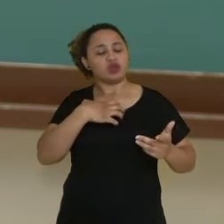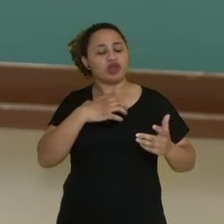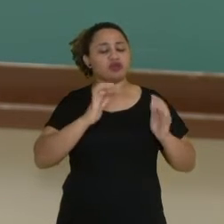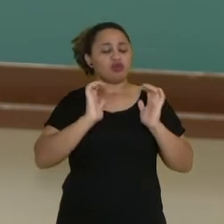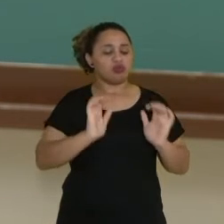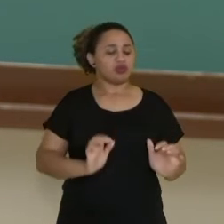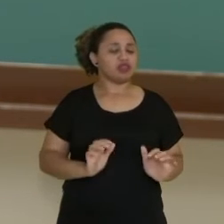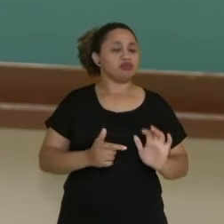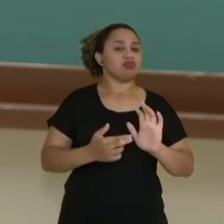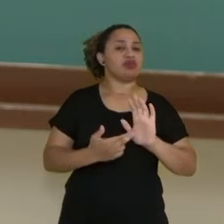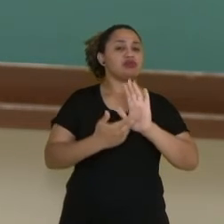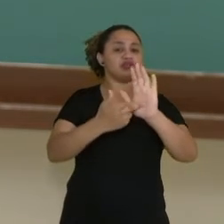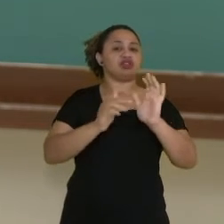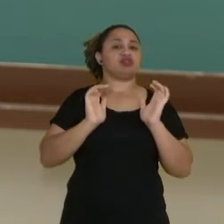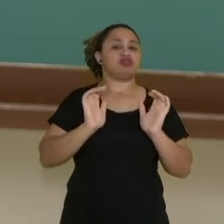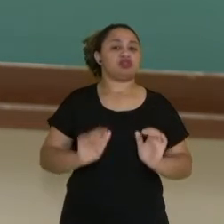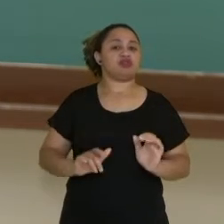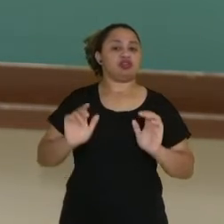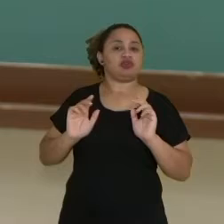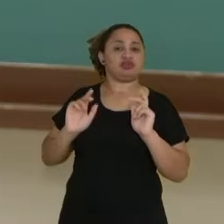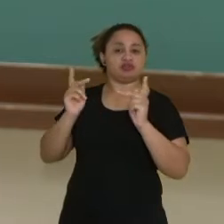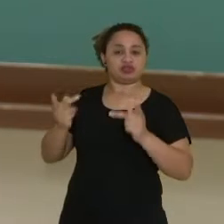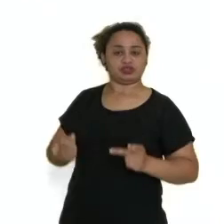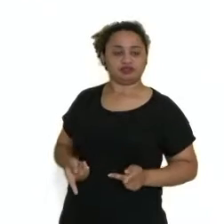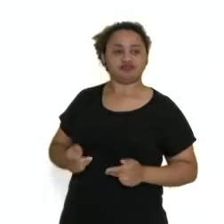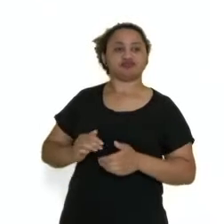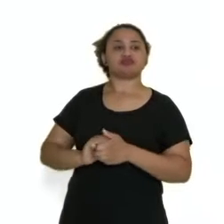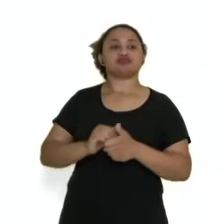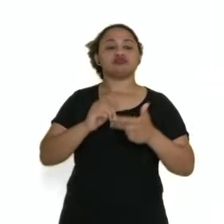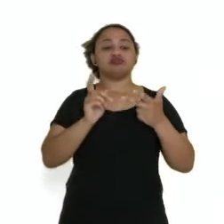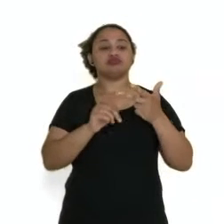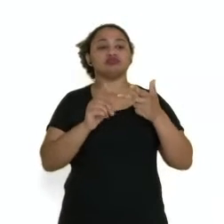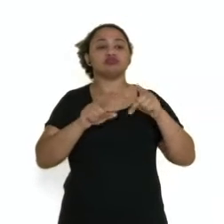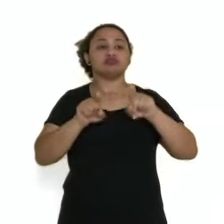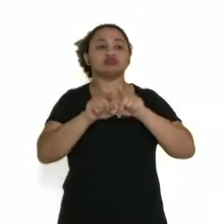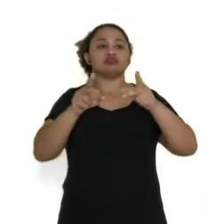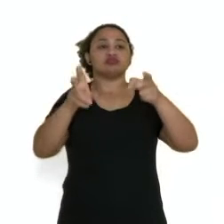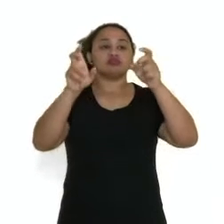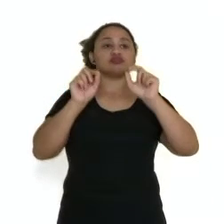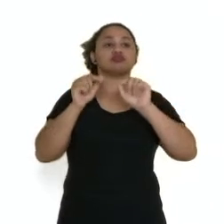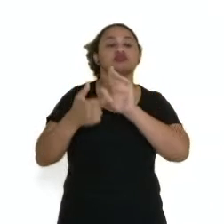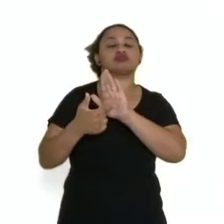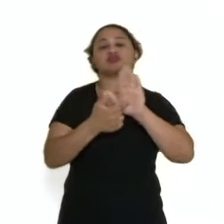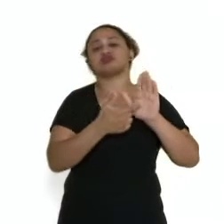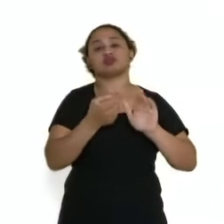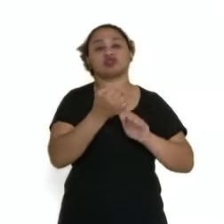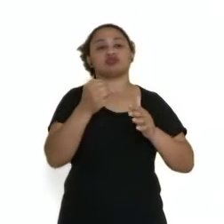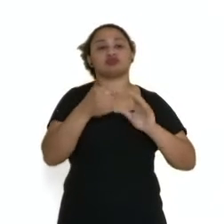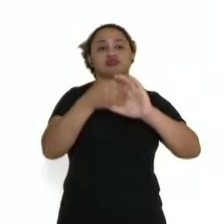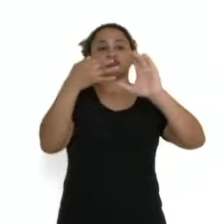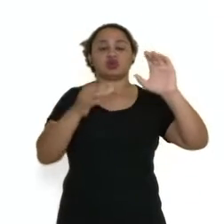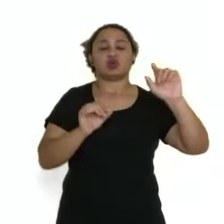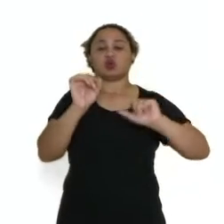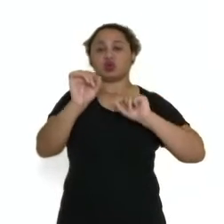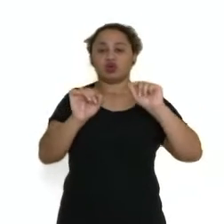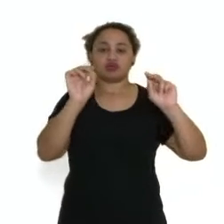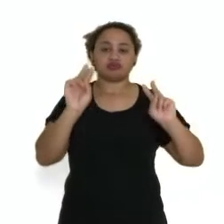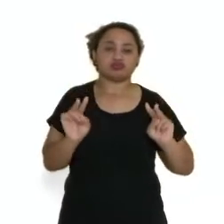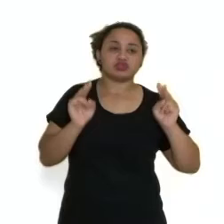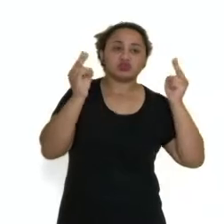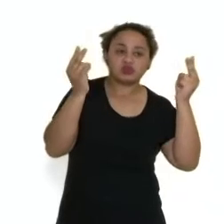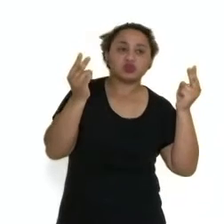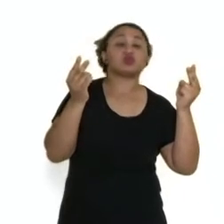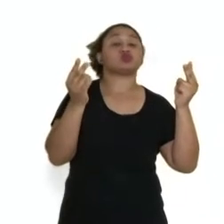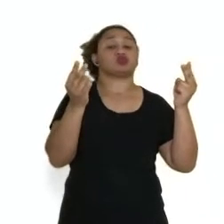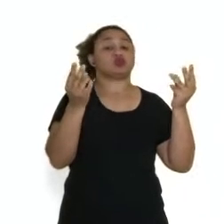os protagonistas da fábula. Observamos também a apresentação de alguns aspectos, como